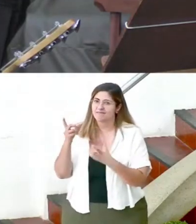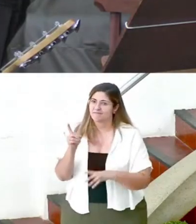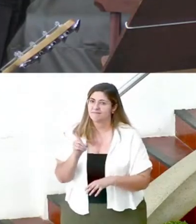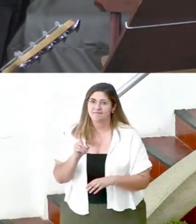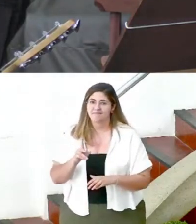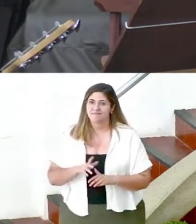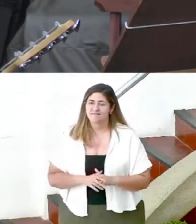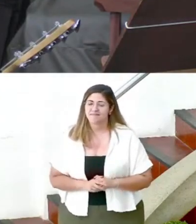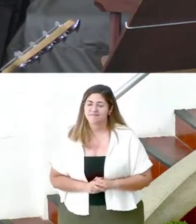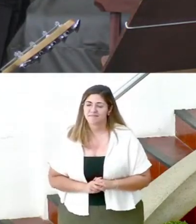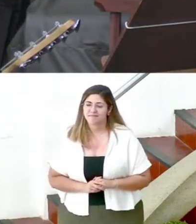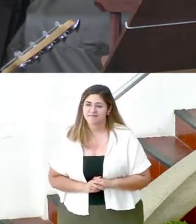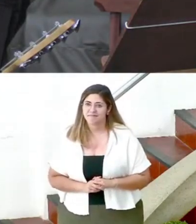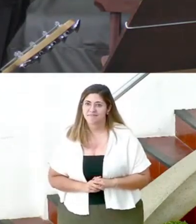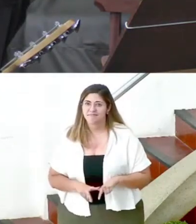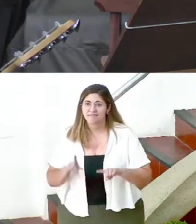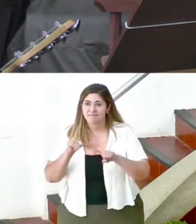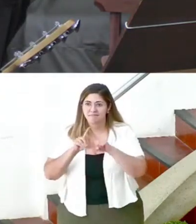Ele é um dever.